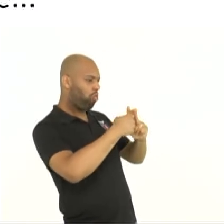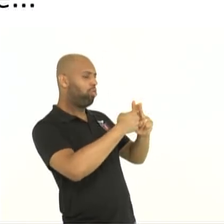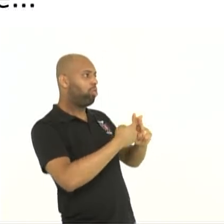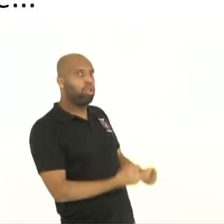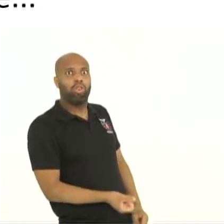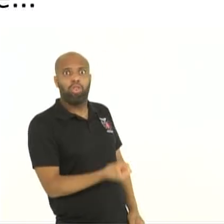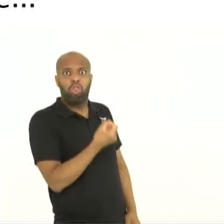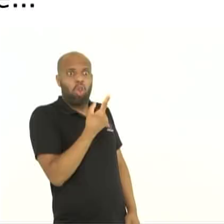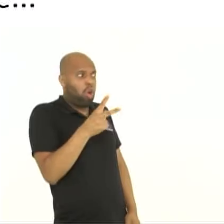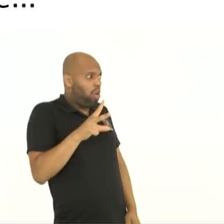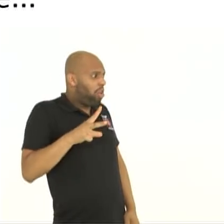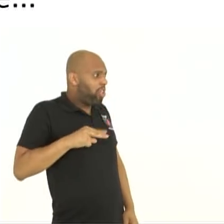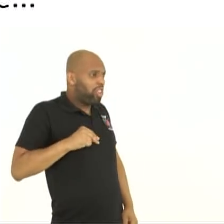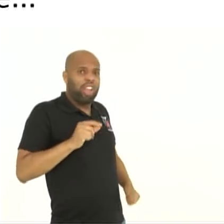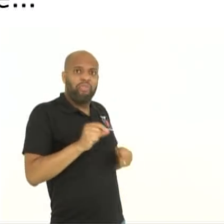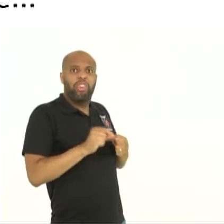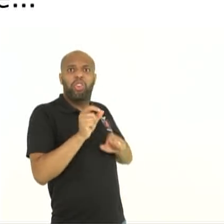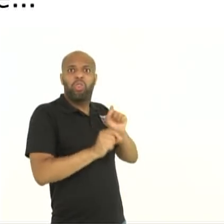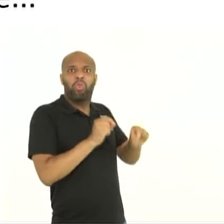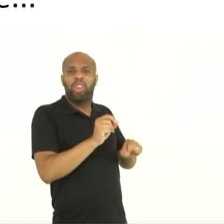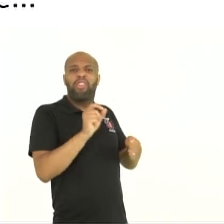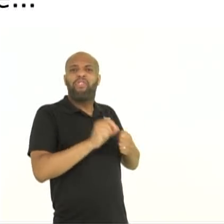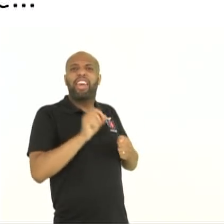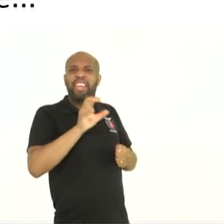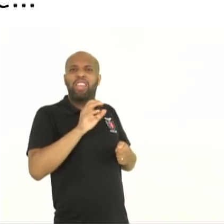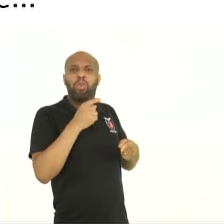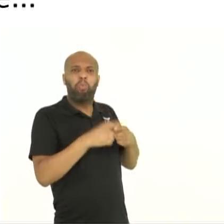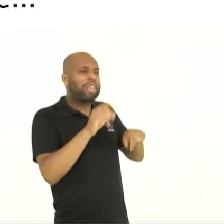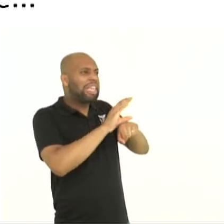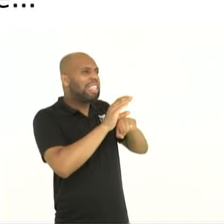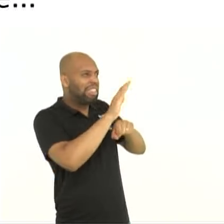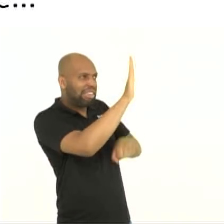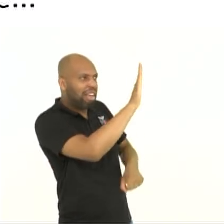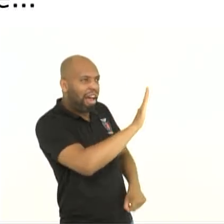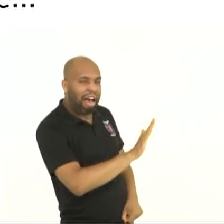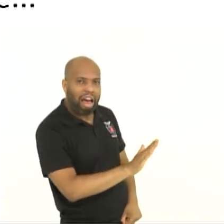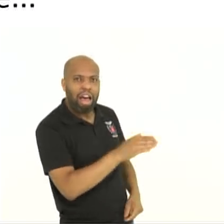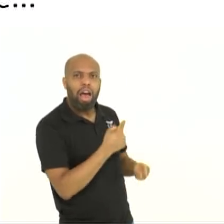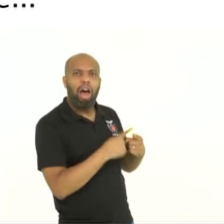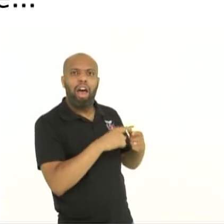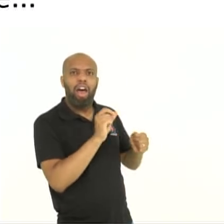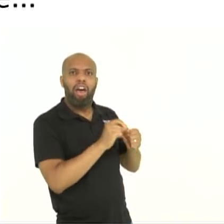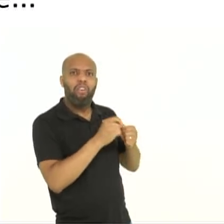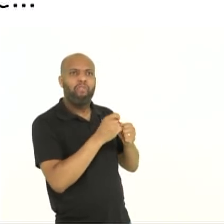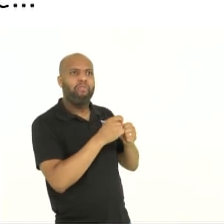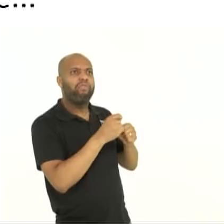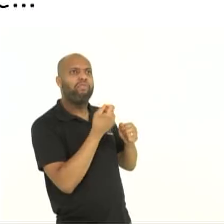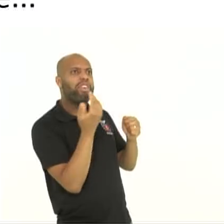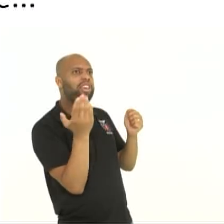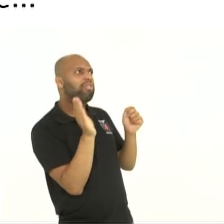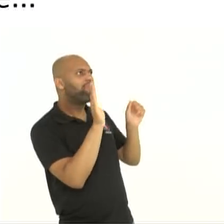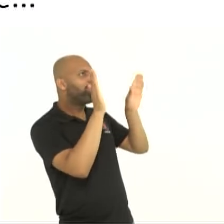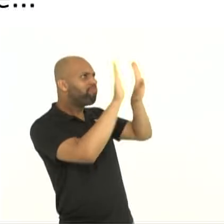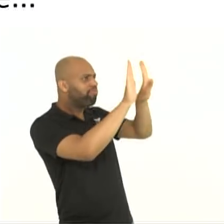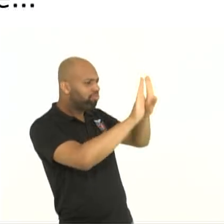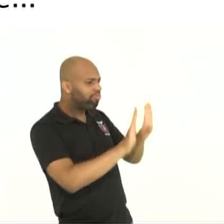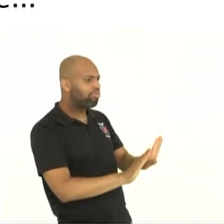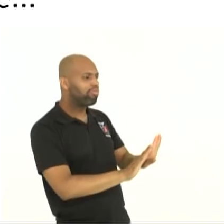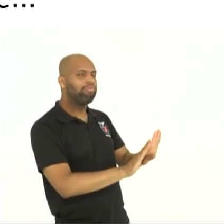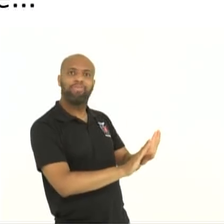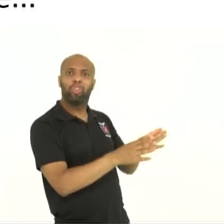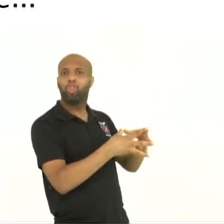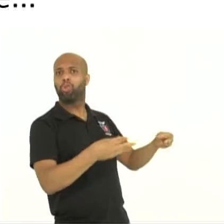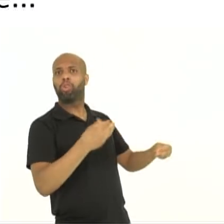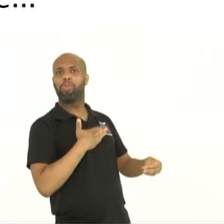brutal, incompreensível. Para que o Senhor fez isso? Para que o Senhor fez assim com minhas formigas? O trecho em